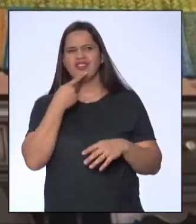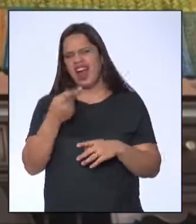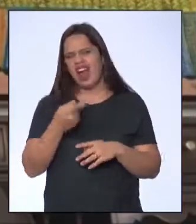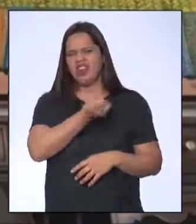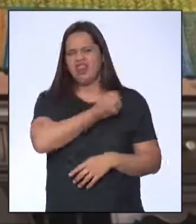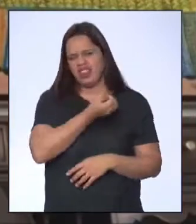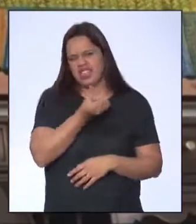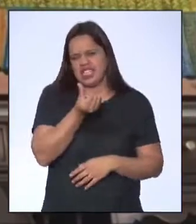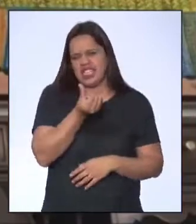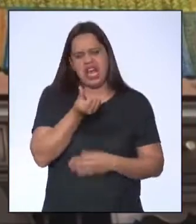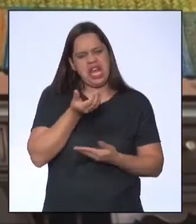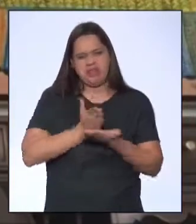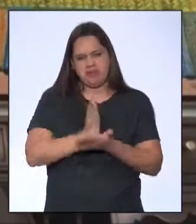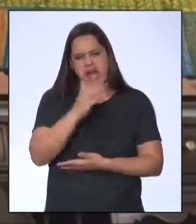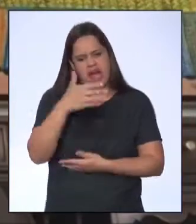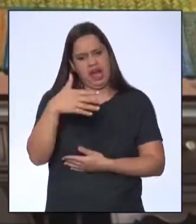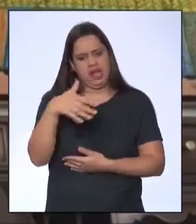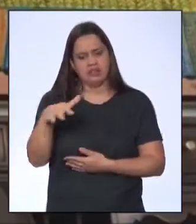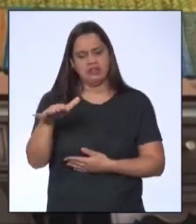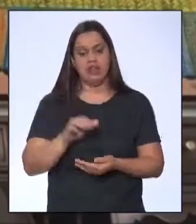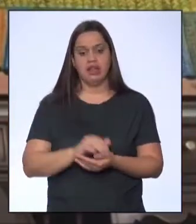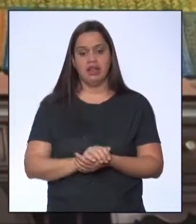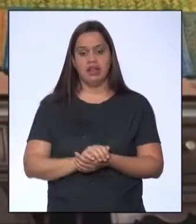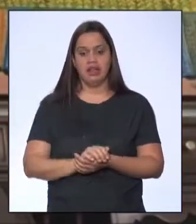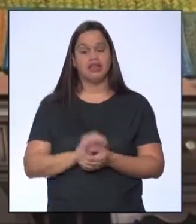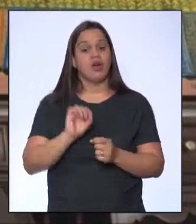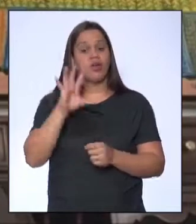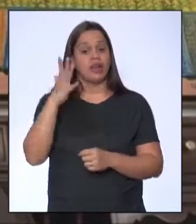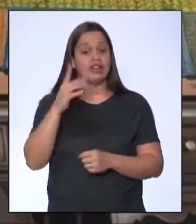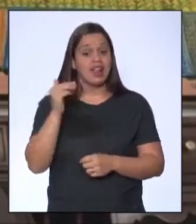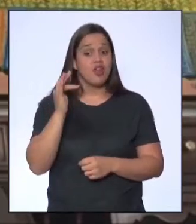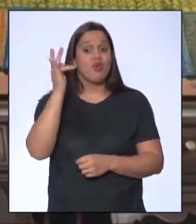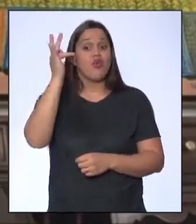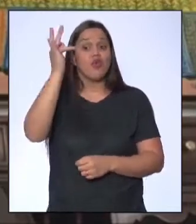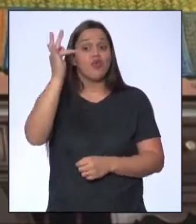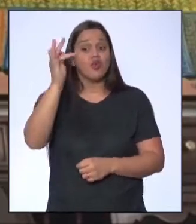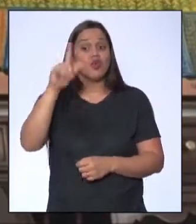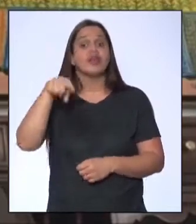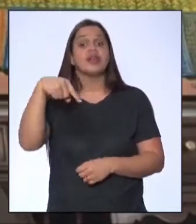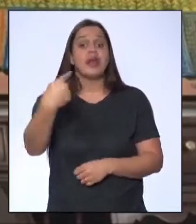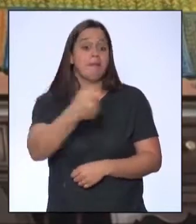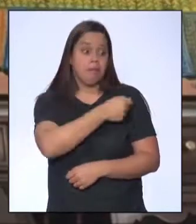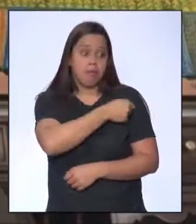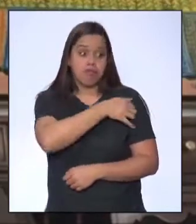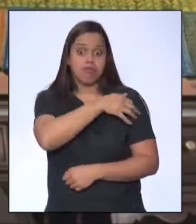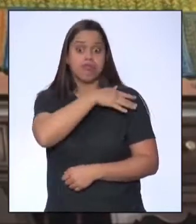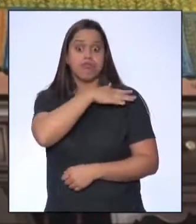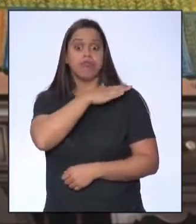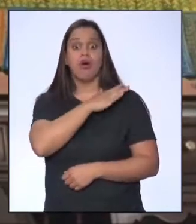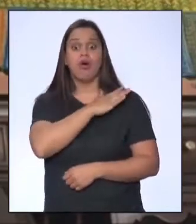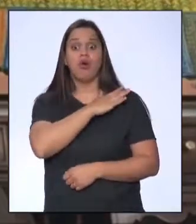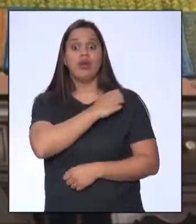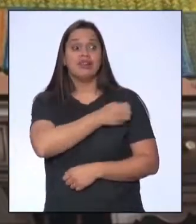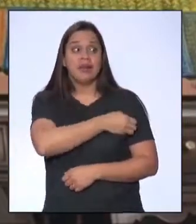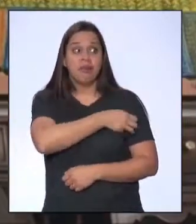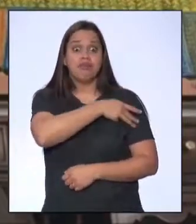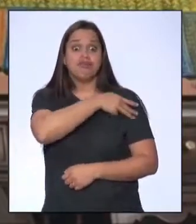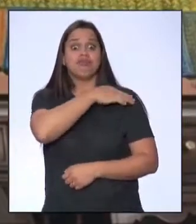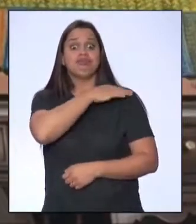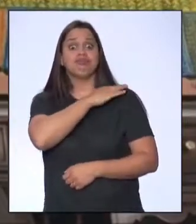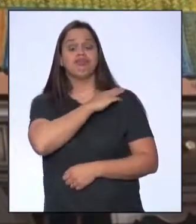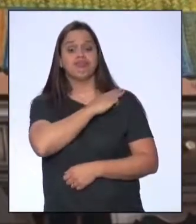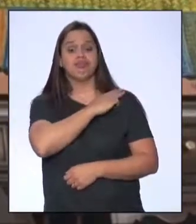vai passando, a casa vai cair lá na frente. E ela costuma cair no Fundamental 2